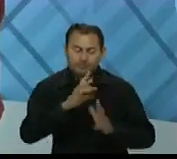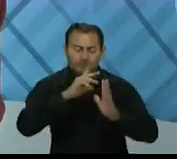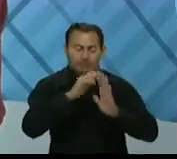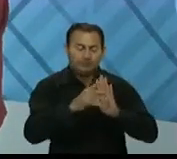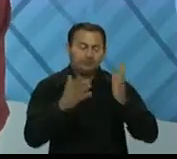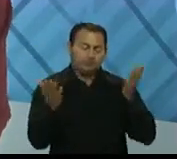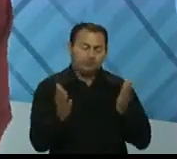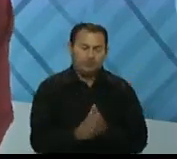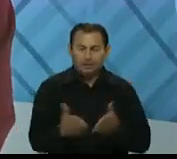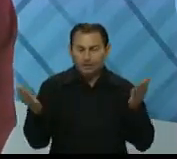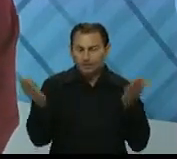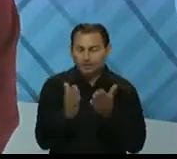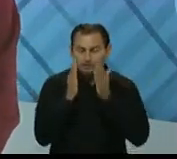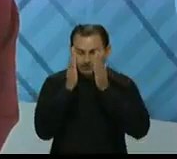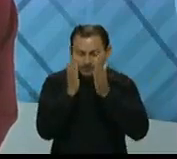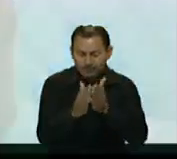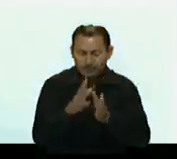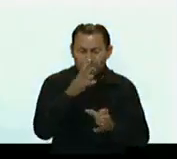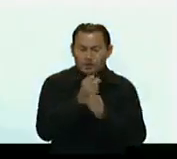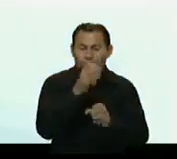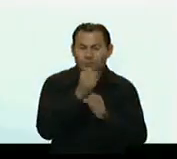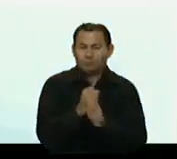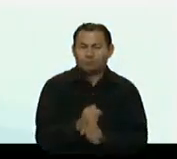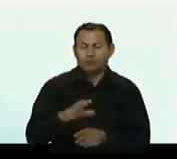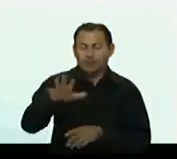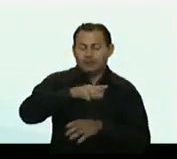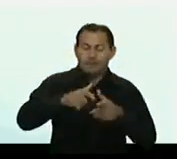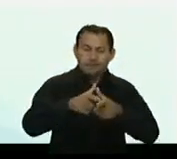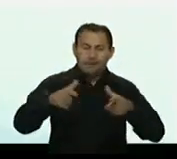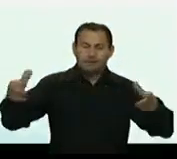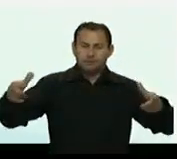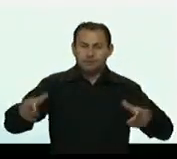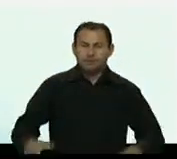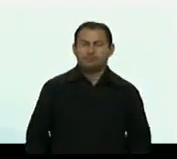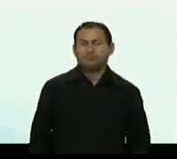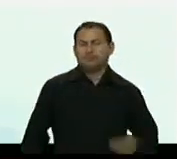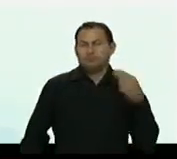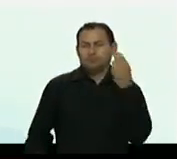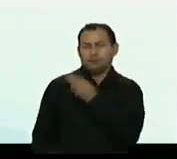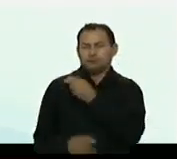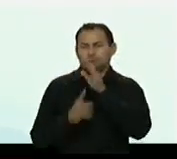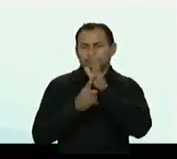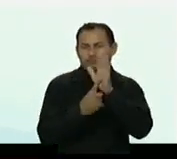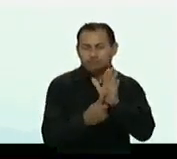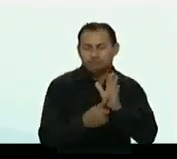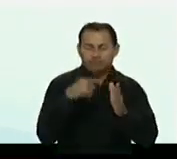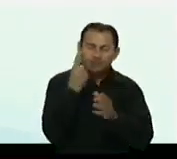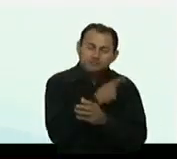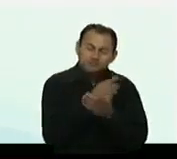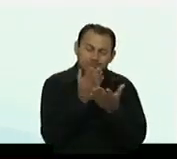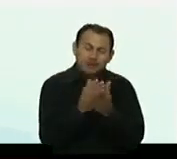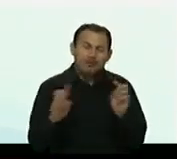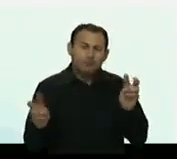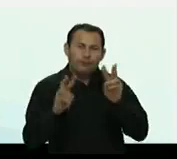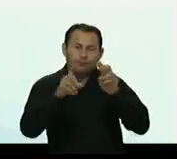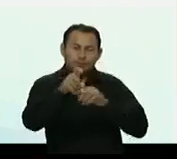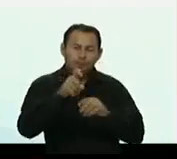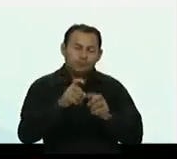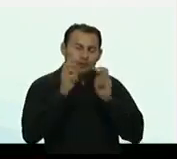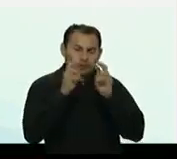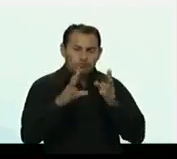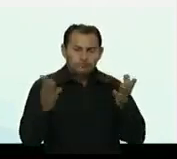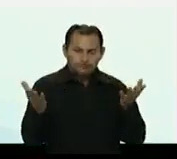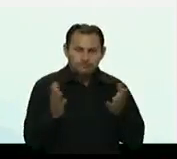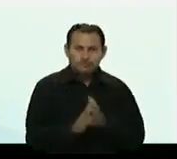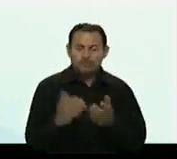variáveis. Então, agora, voltando para o cálculo da área máxima, nós temos a representação, nós não determinamos o valor de y.